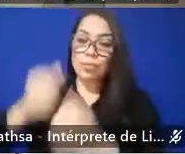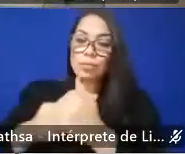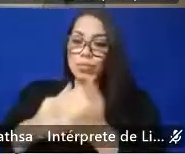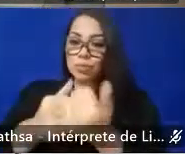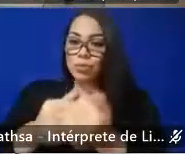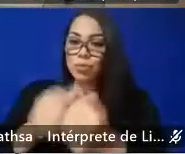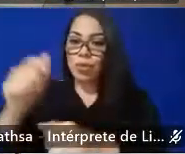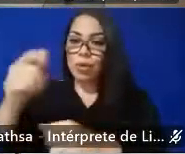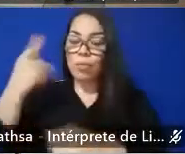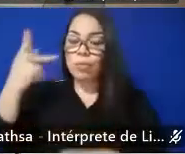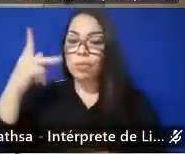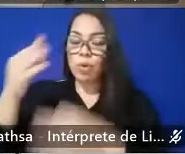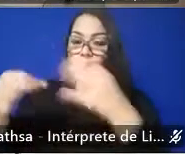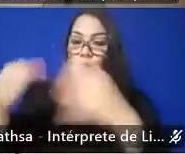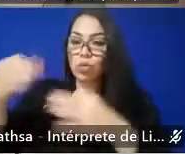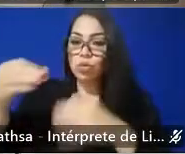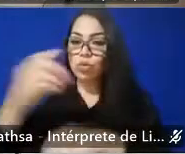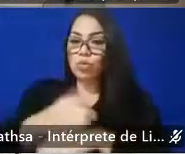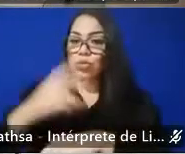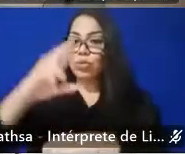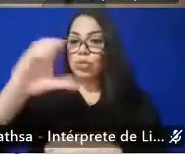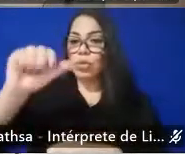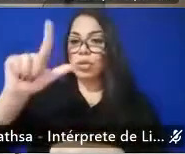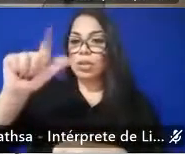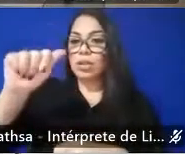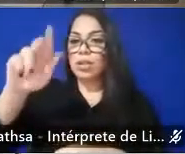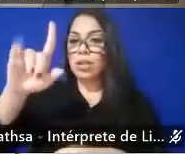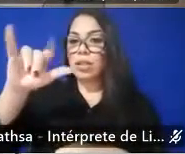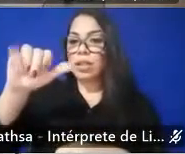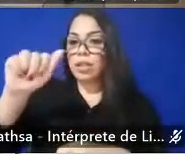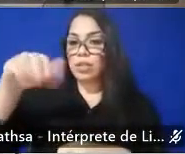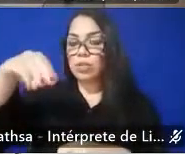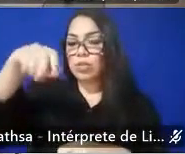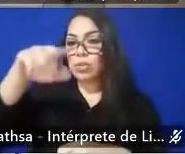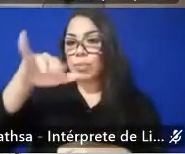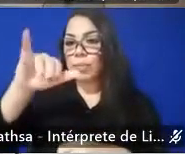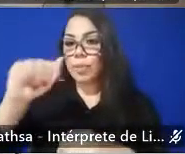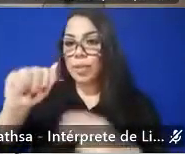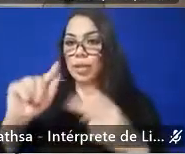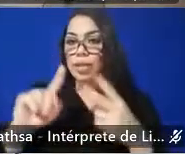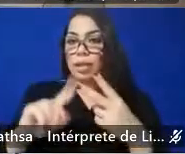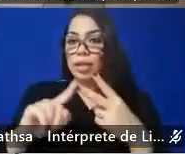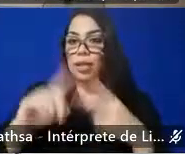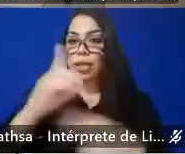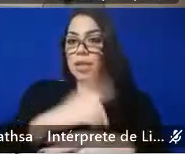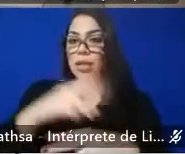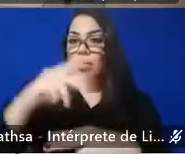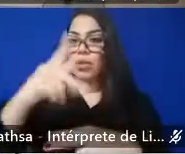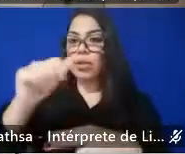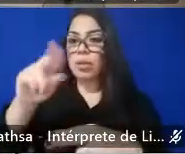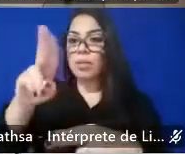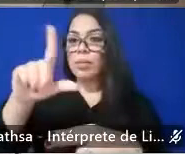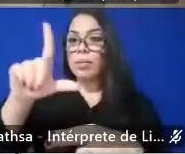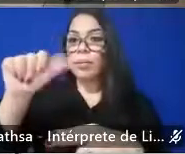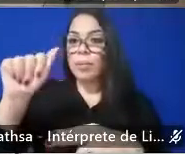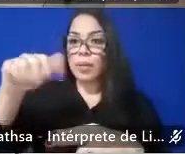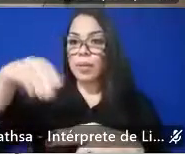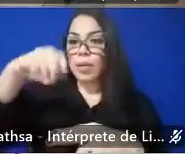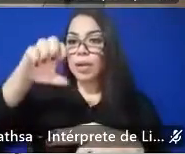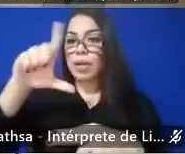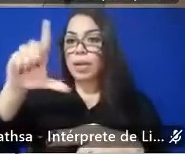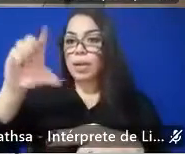Justiça Dra Cláudia Maria parceiro perdi degelo dos Santos e Doutora Paula Melo Chagas que numa